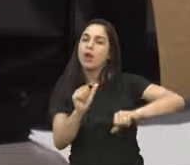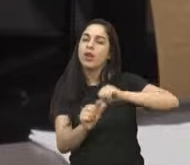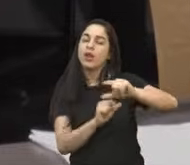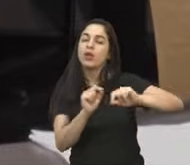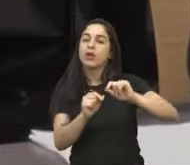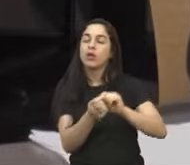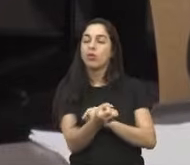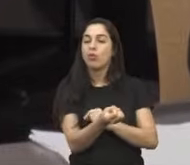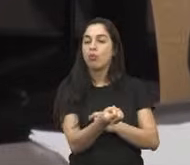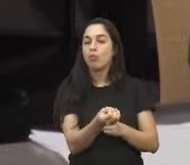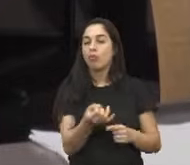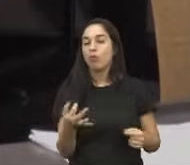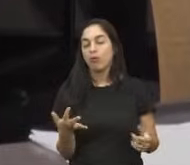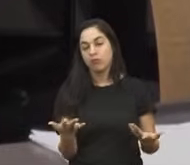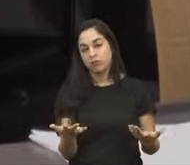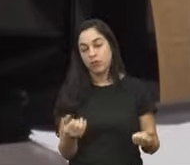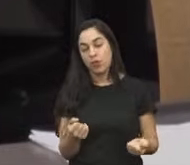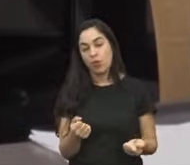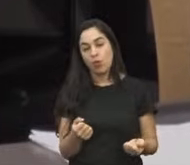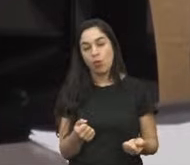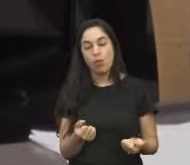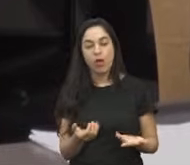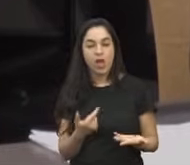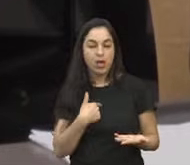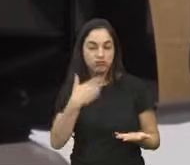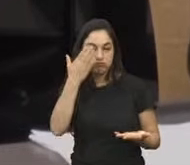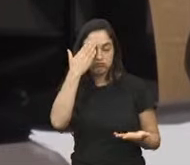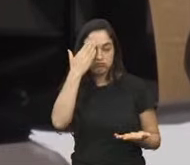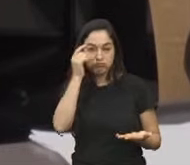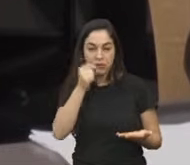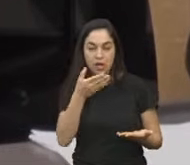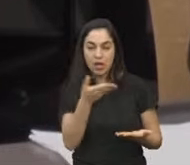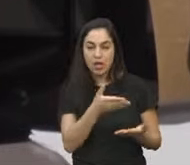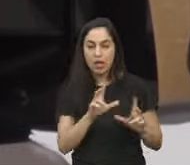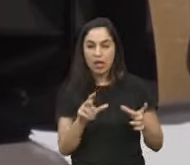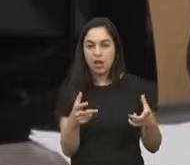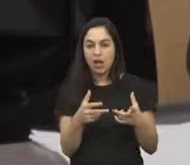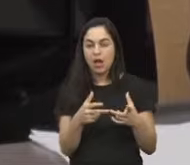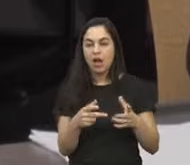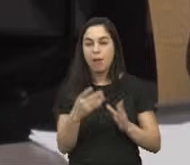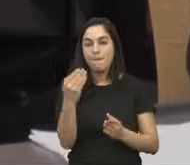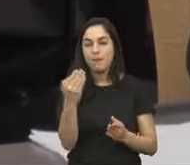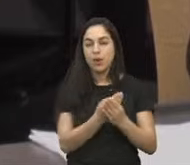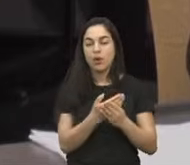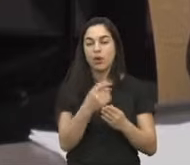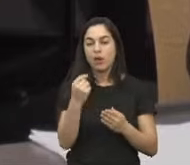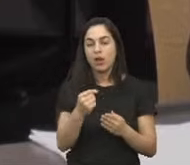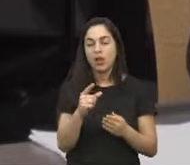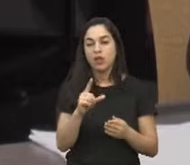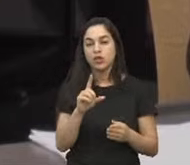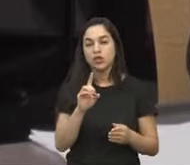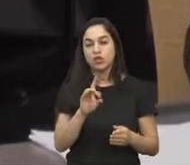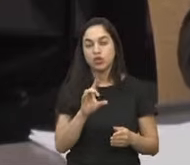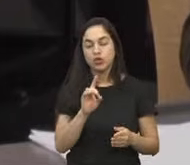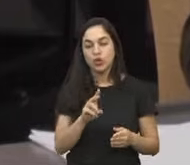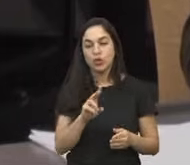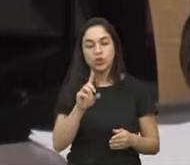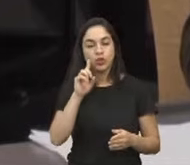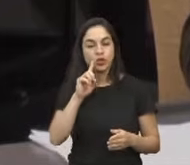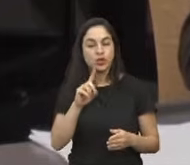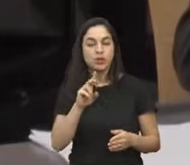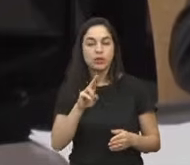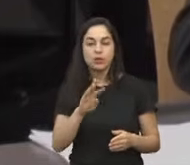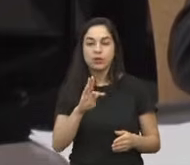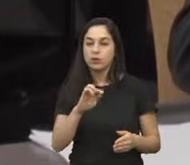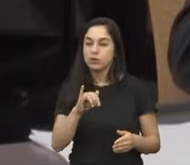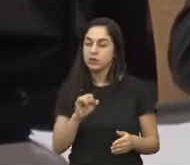contado, enfim, oficializar o entendimento dessa casa já, de que os processos aqui dentro correm em dias úteis. Então,